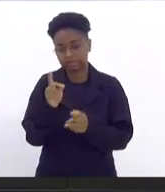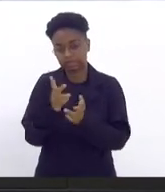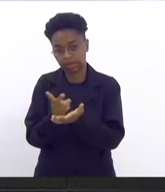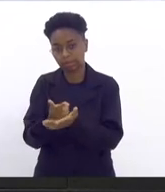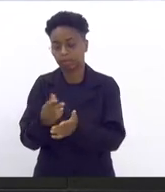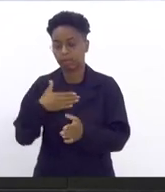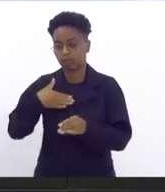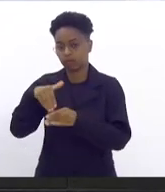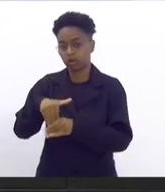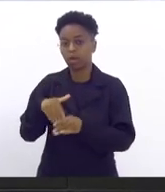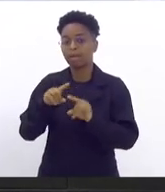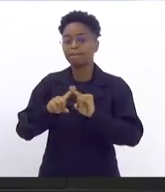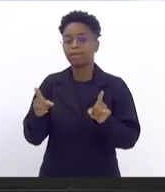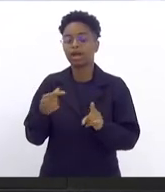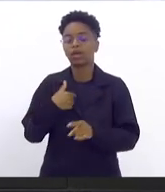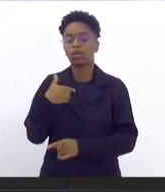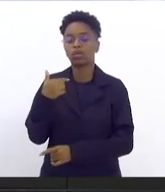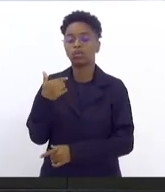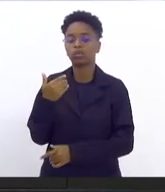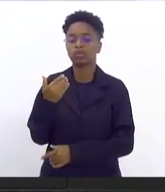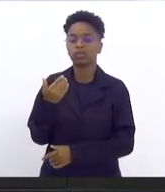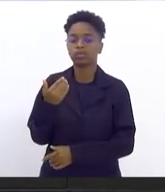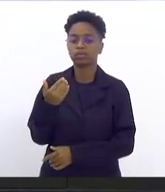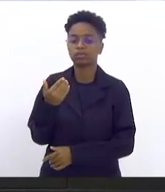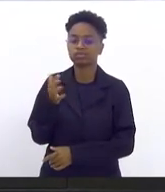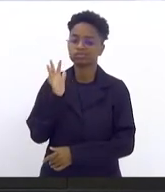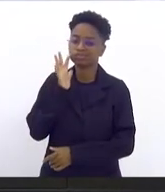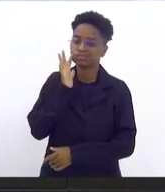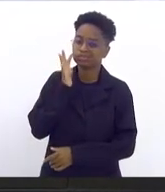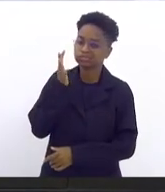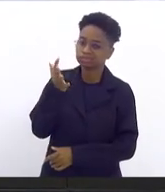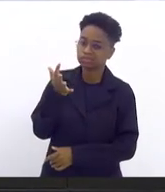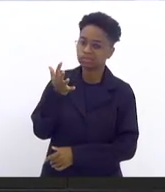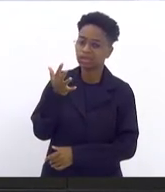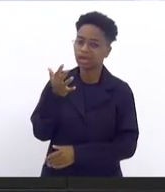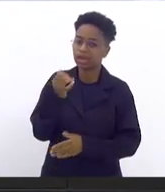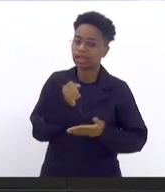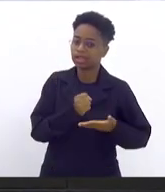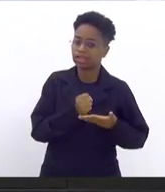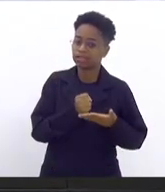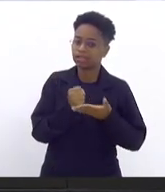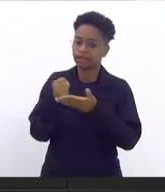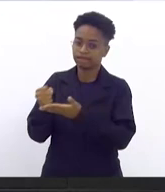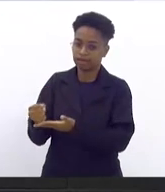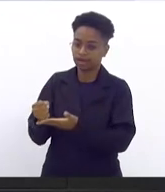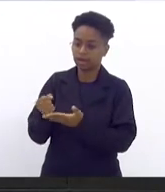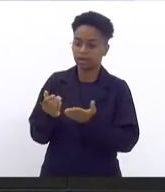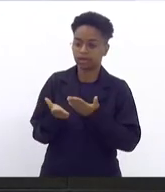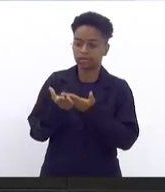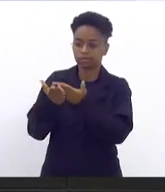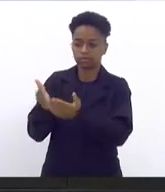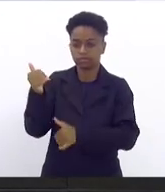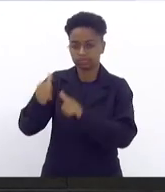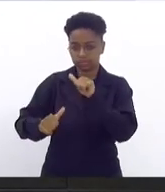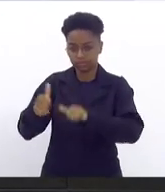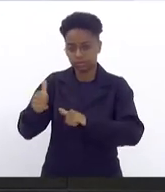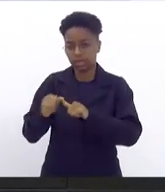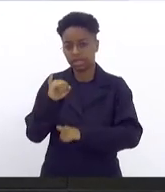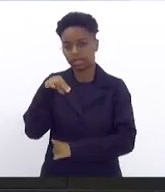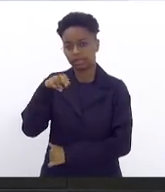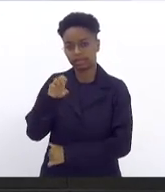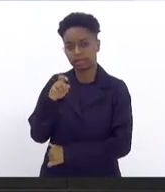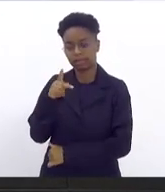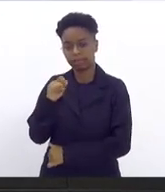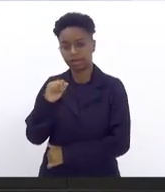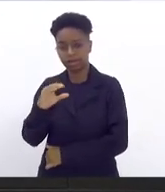mas eu tendo... A minha decisão seria de levar a baixa em diligência para o INEPAC. Mas, por mais